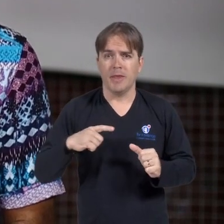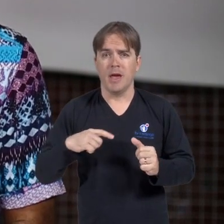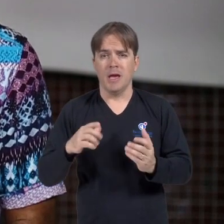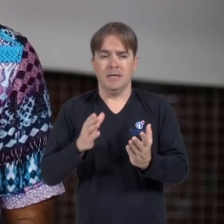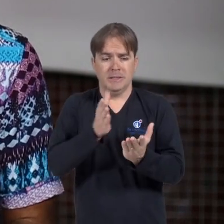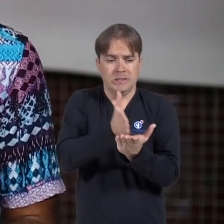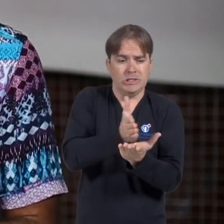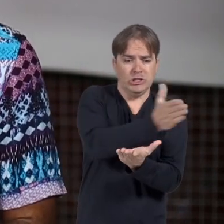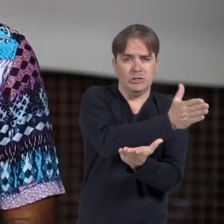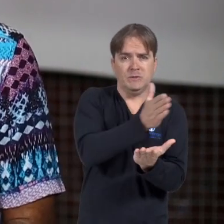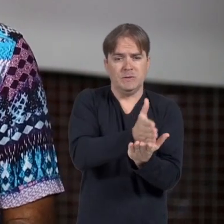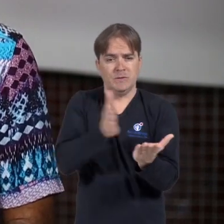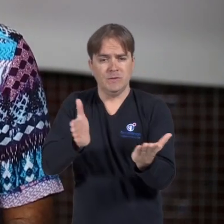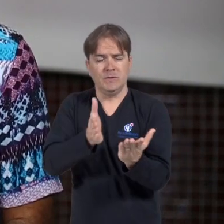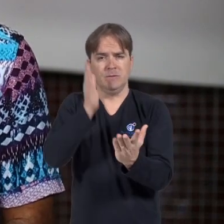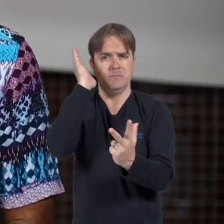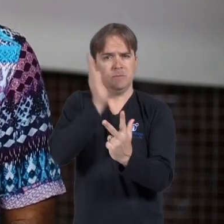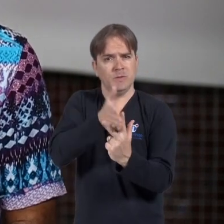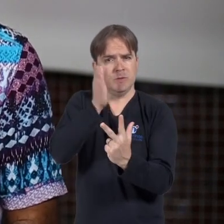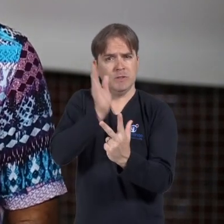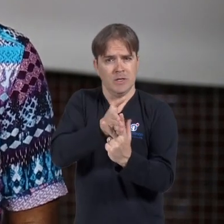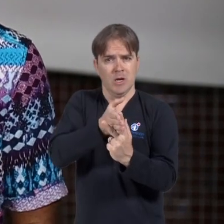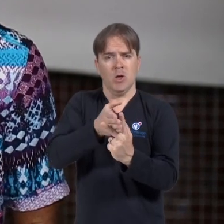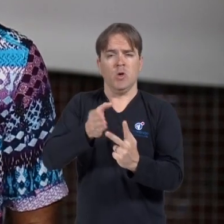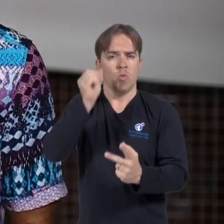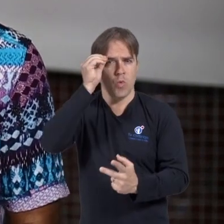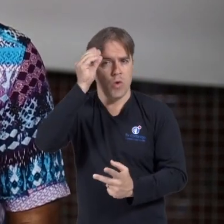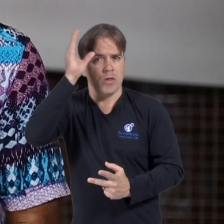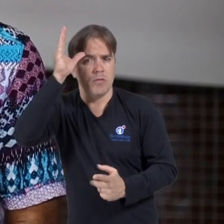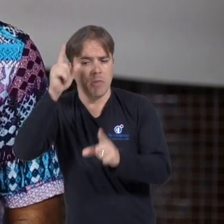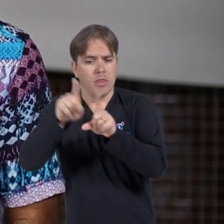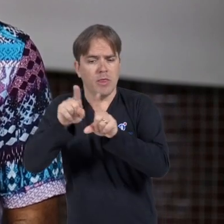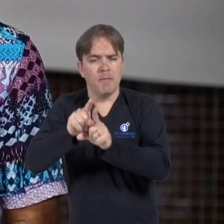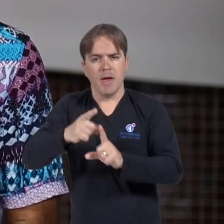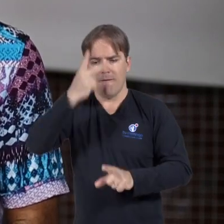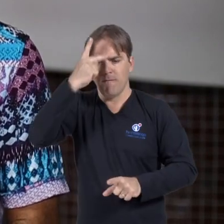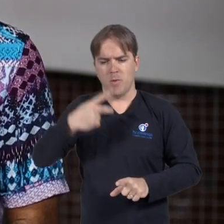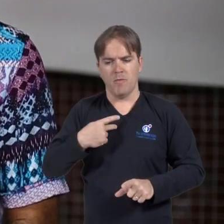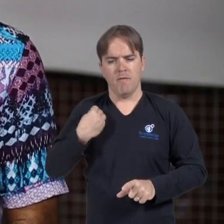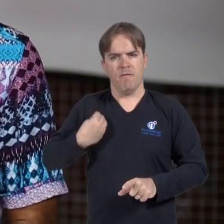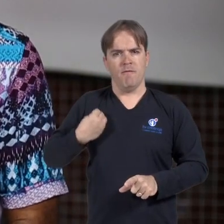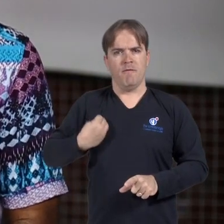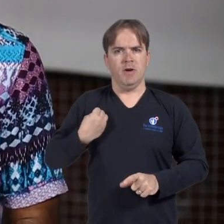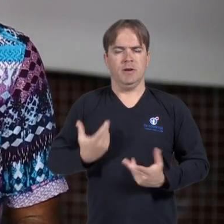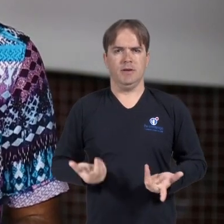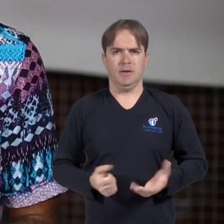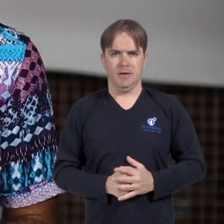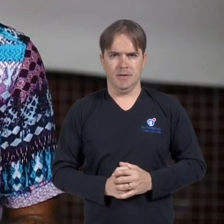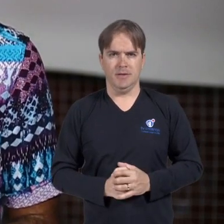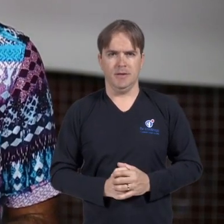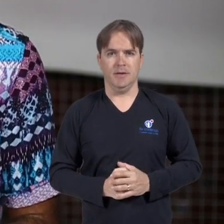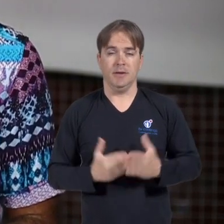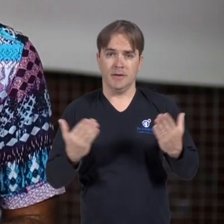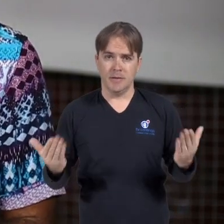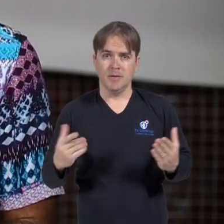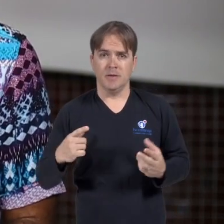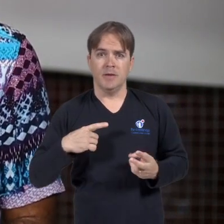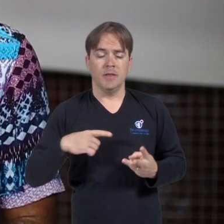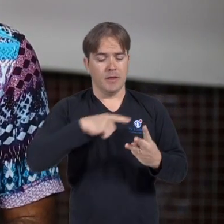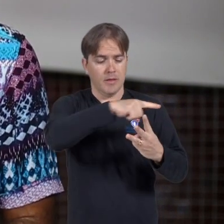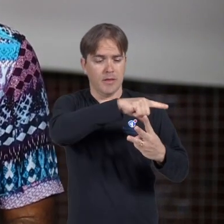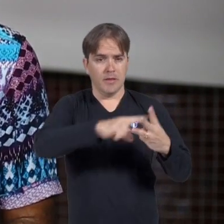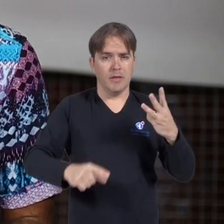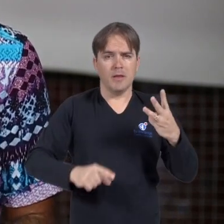entre o conhecimento que a gente produz e o nosso modo de ser. Então, a partir de três